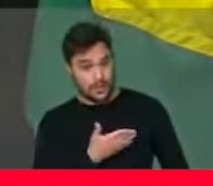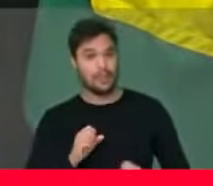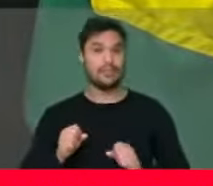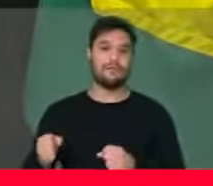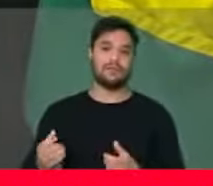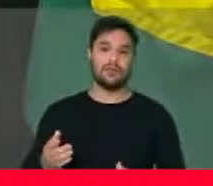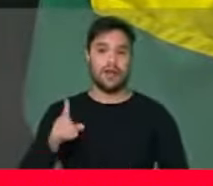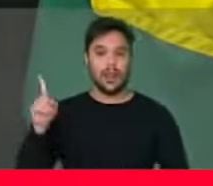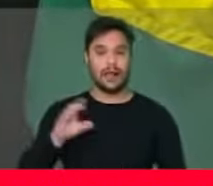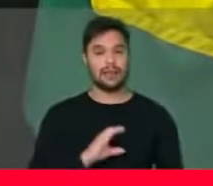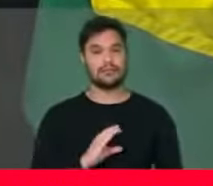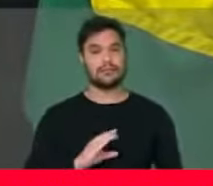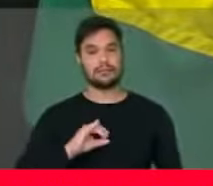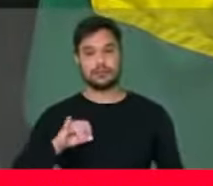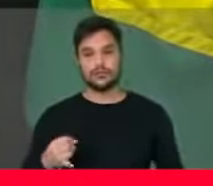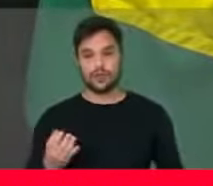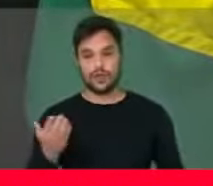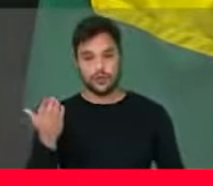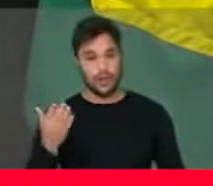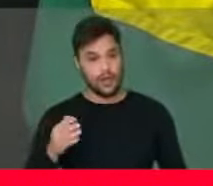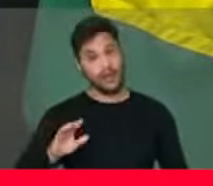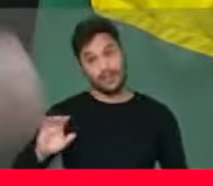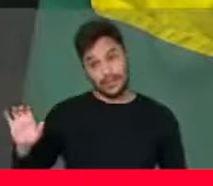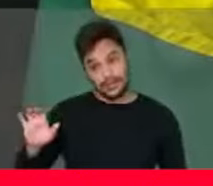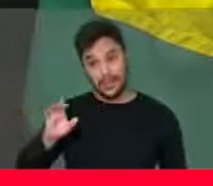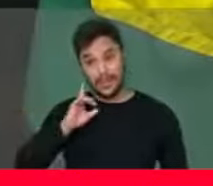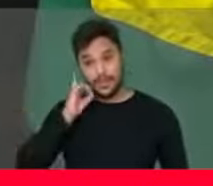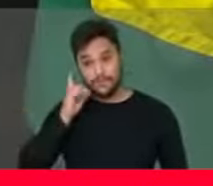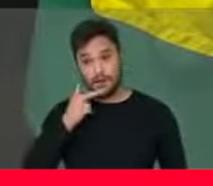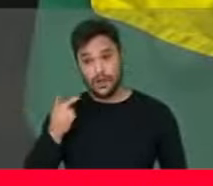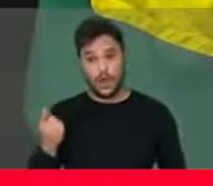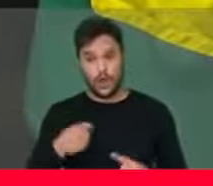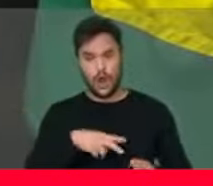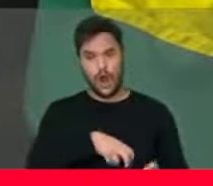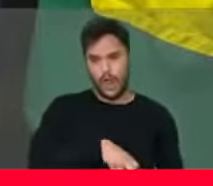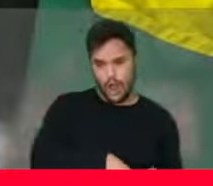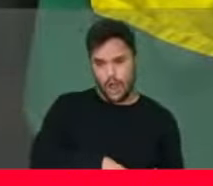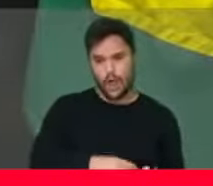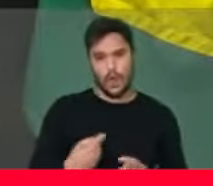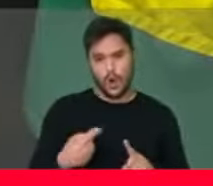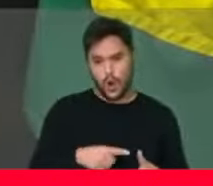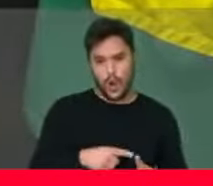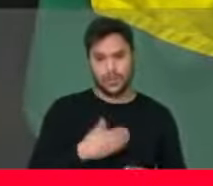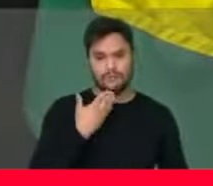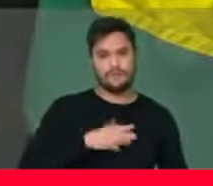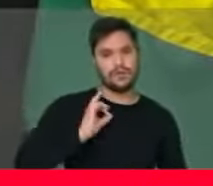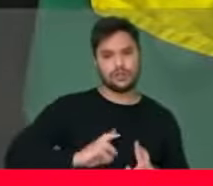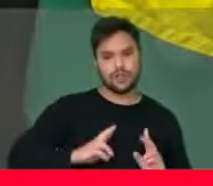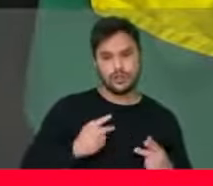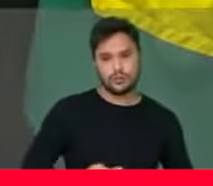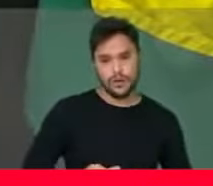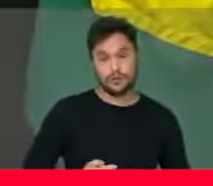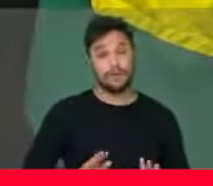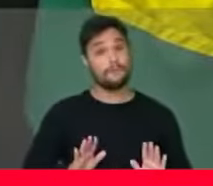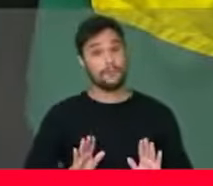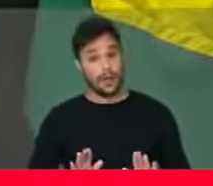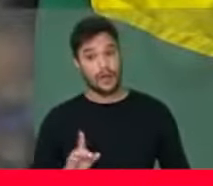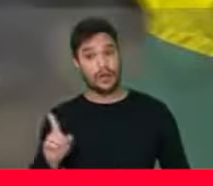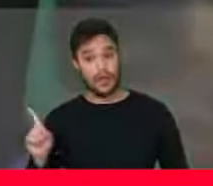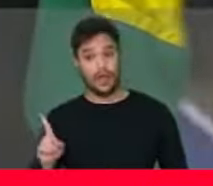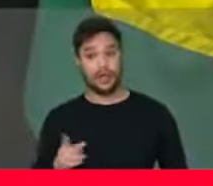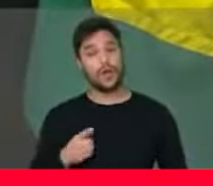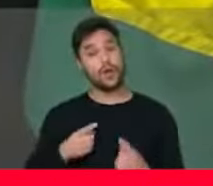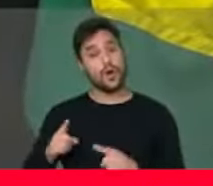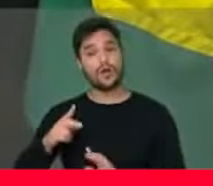mesmo, lá na CCJ, teve um colega da esquerda que diz que é contra torturador, contra tortura, a favor dos direitos humanos, sendo contra